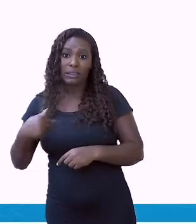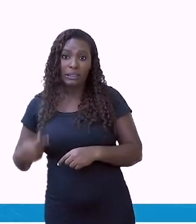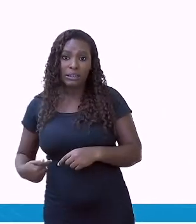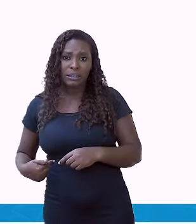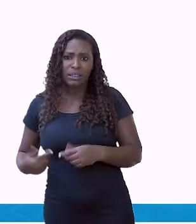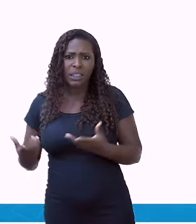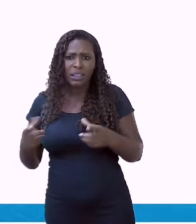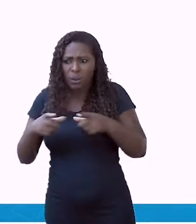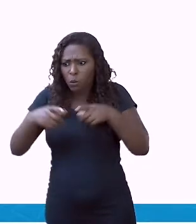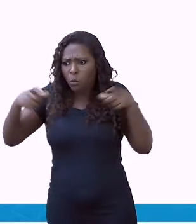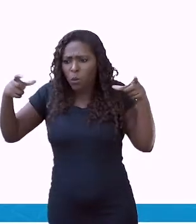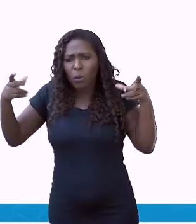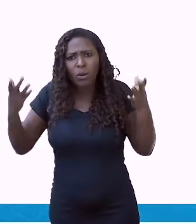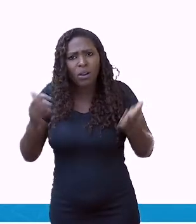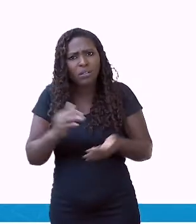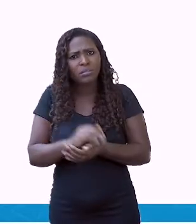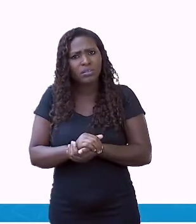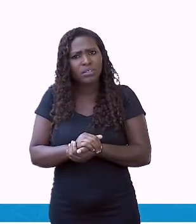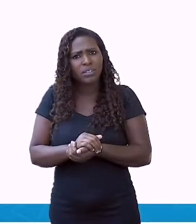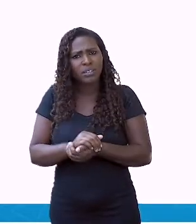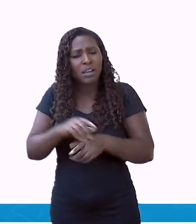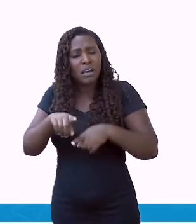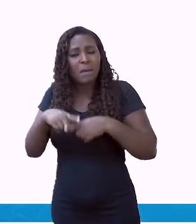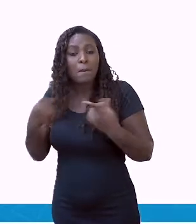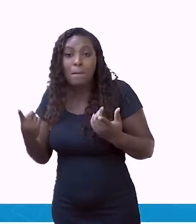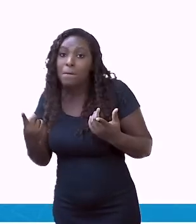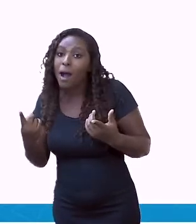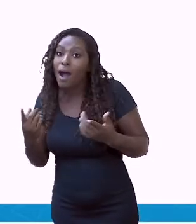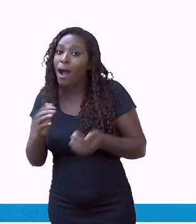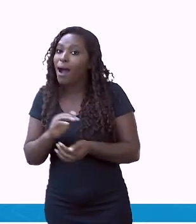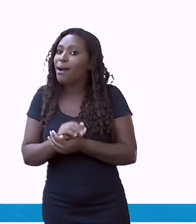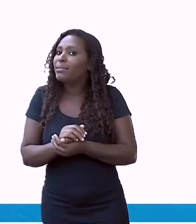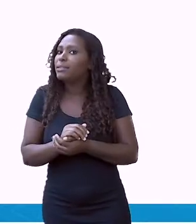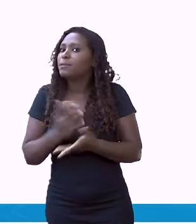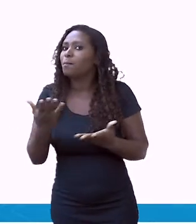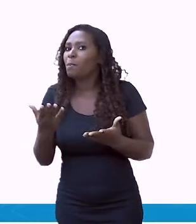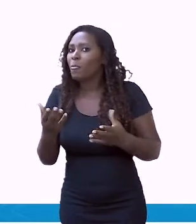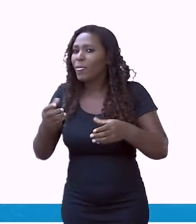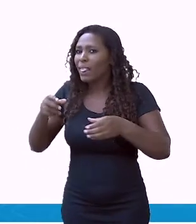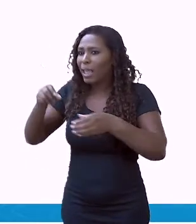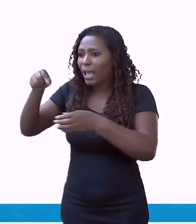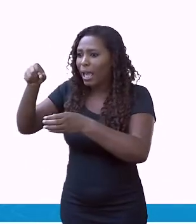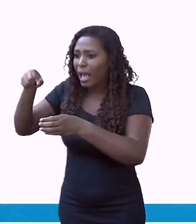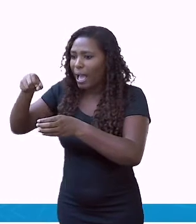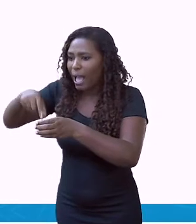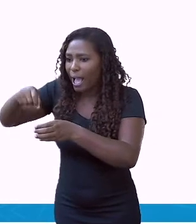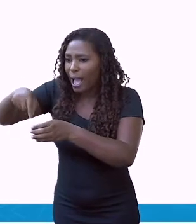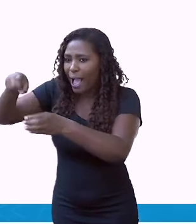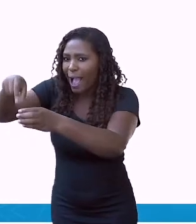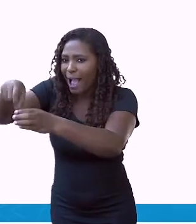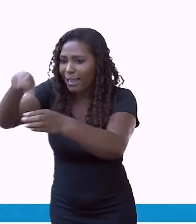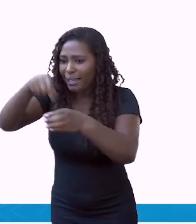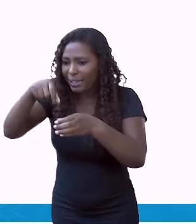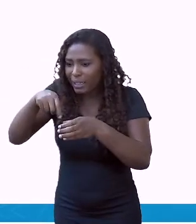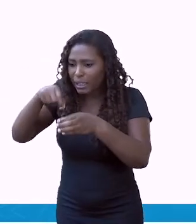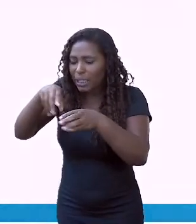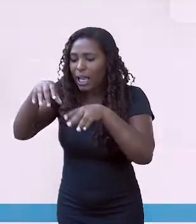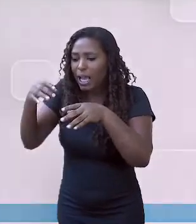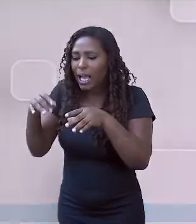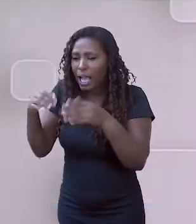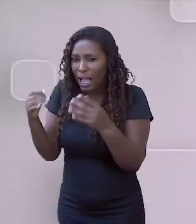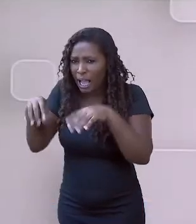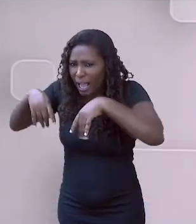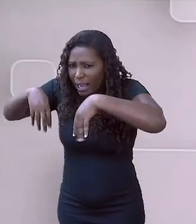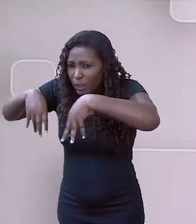risicultura, principalmente, Índia, China e no